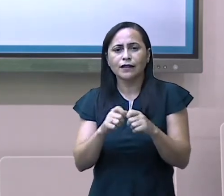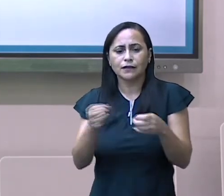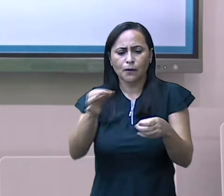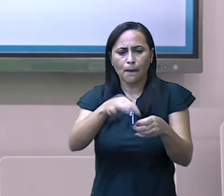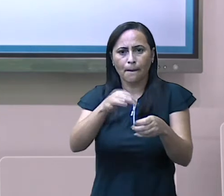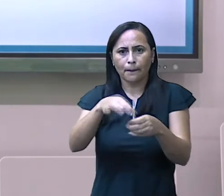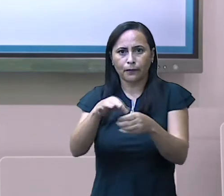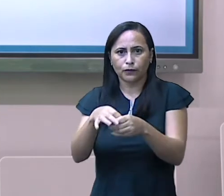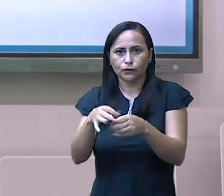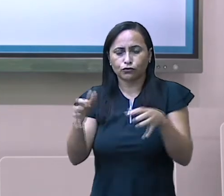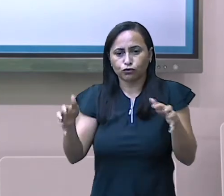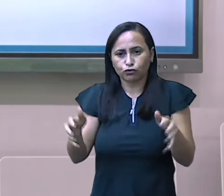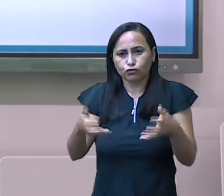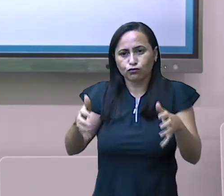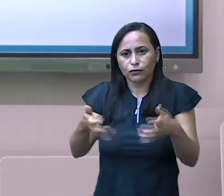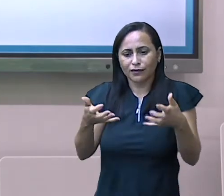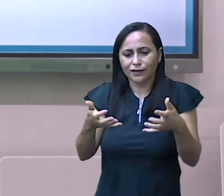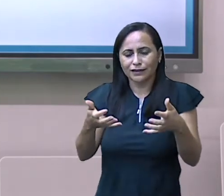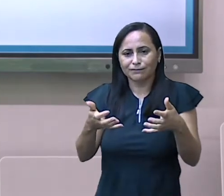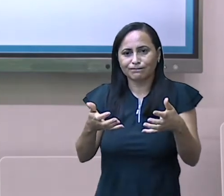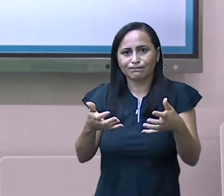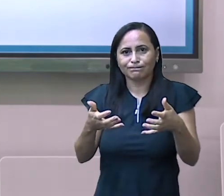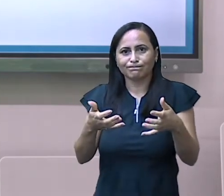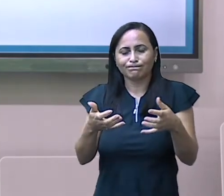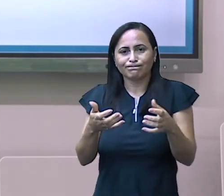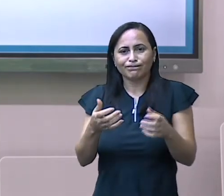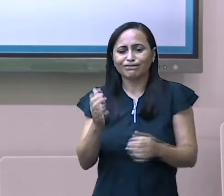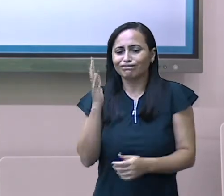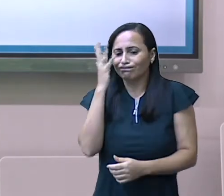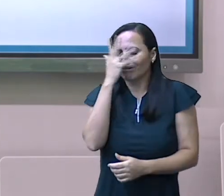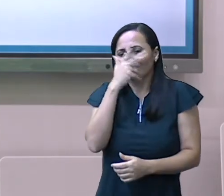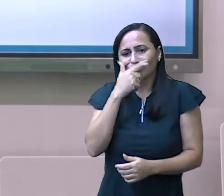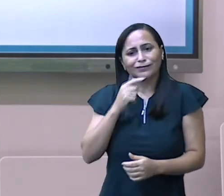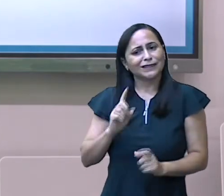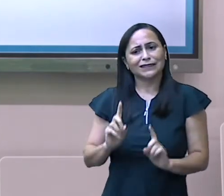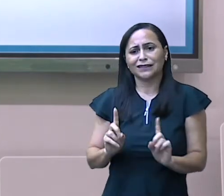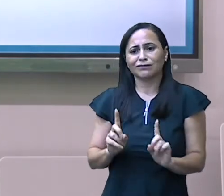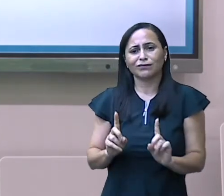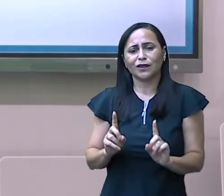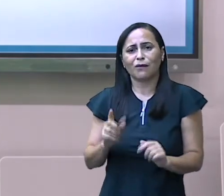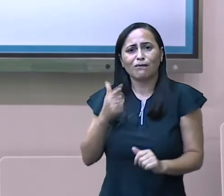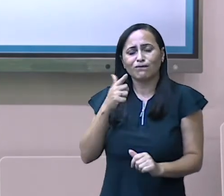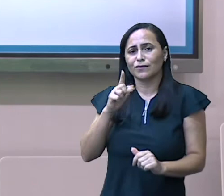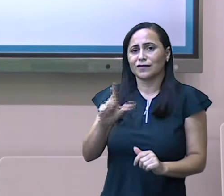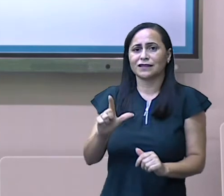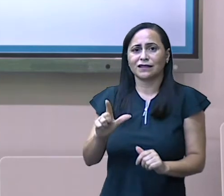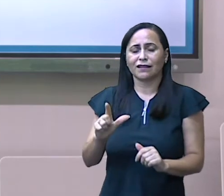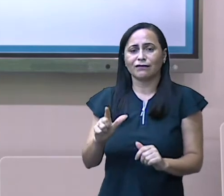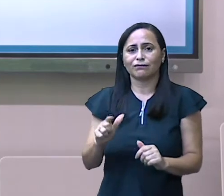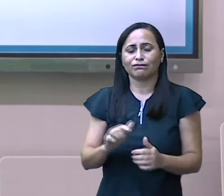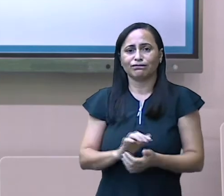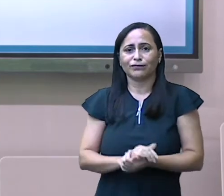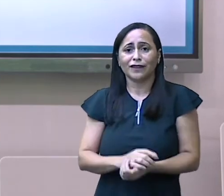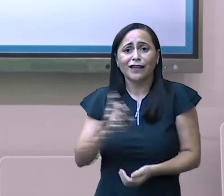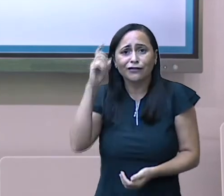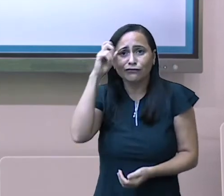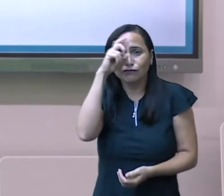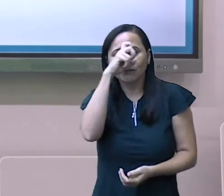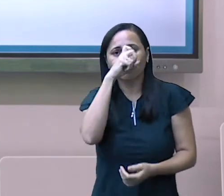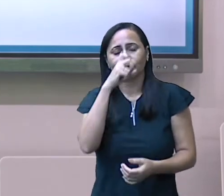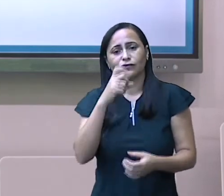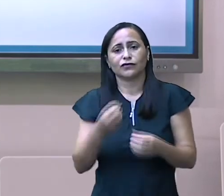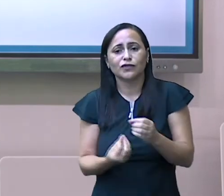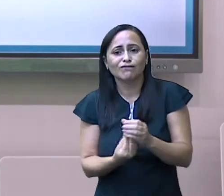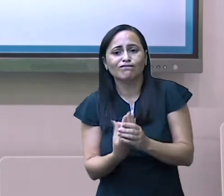vai crescer e ficar bonita, porque a raiz não vai conseguir ficar firme, o solo ele se desfaz, o solo arenoso,